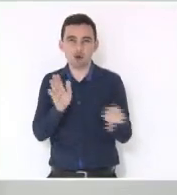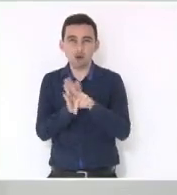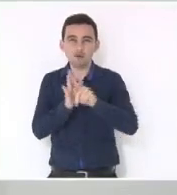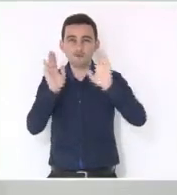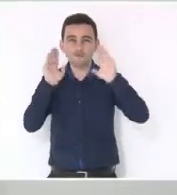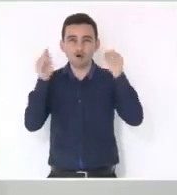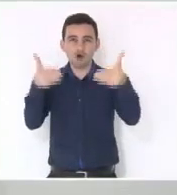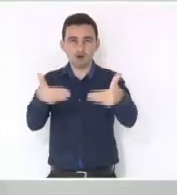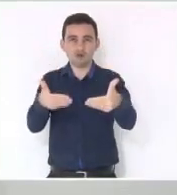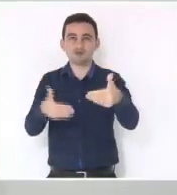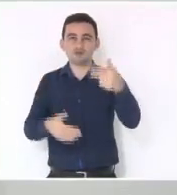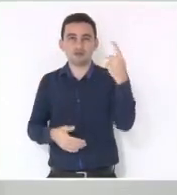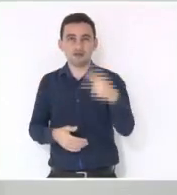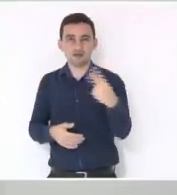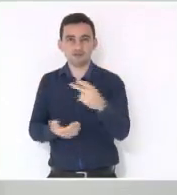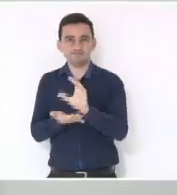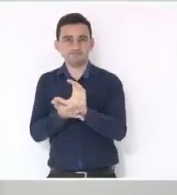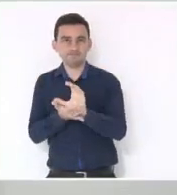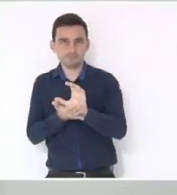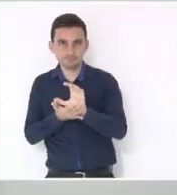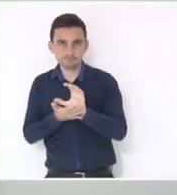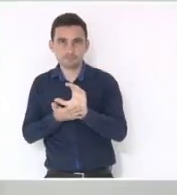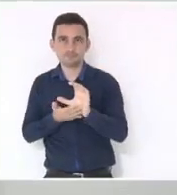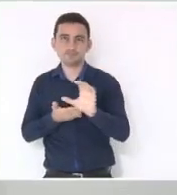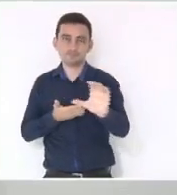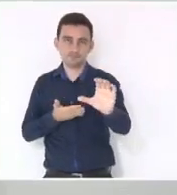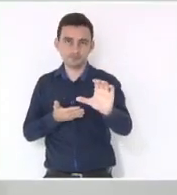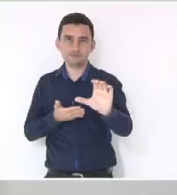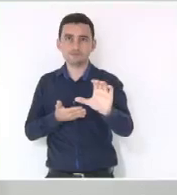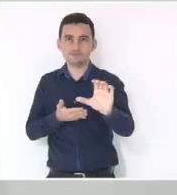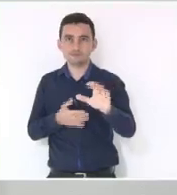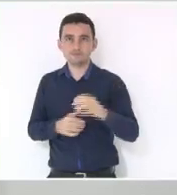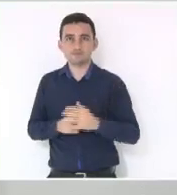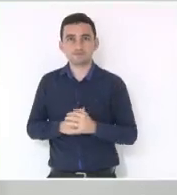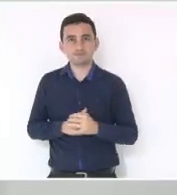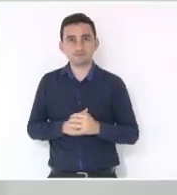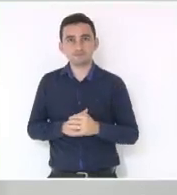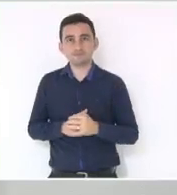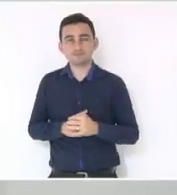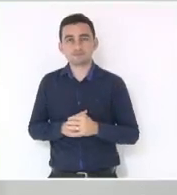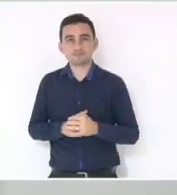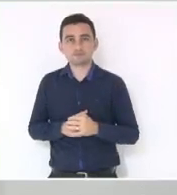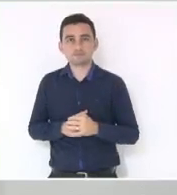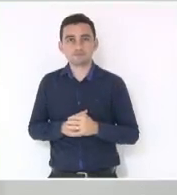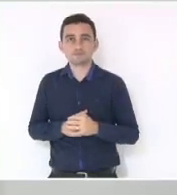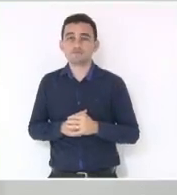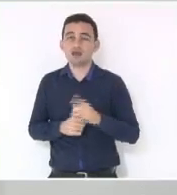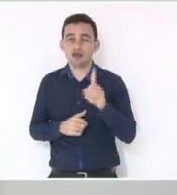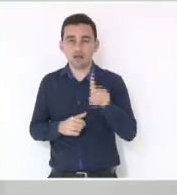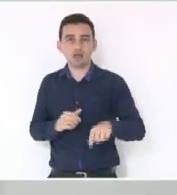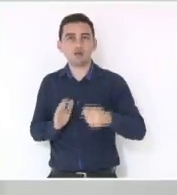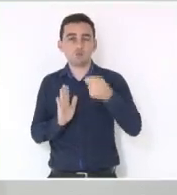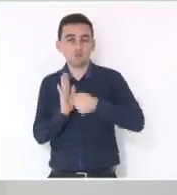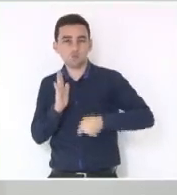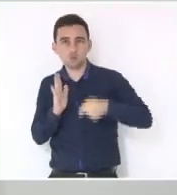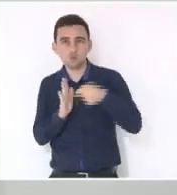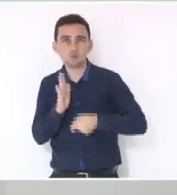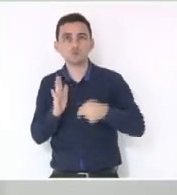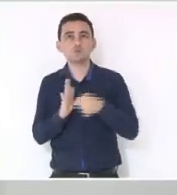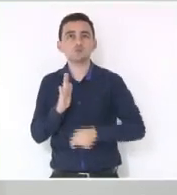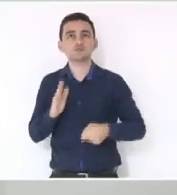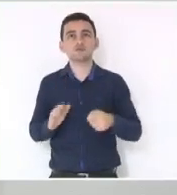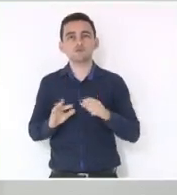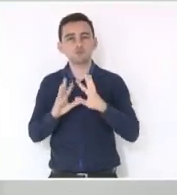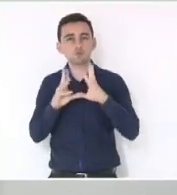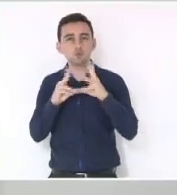Catarinense destinou para esse investimento. É uma luta, uma briga de todos